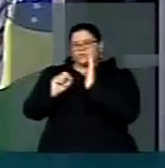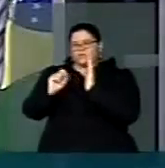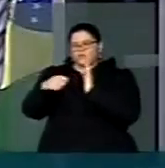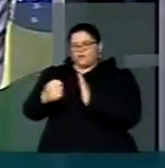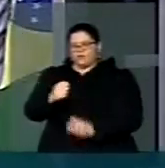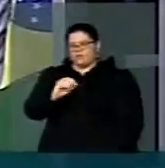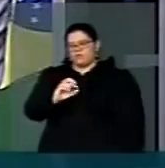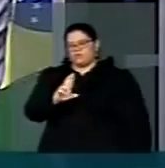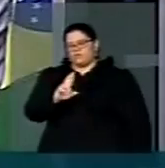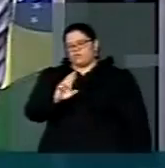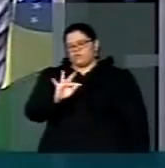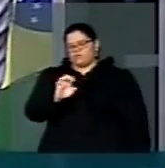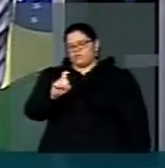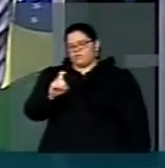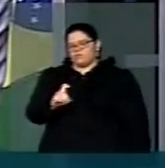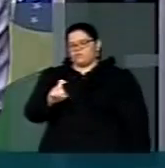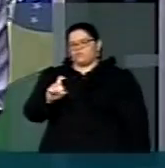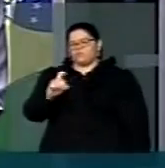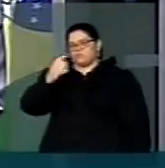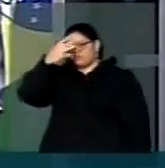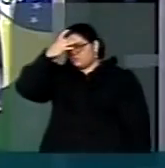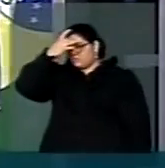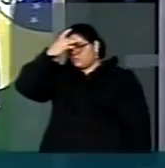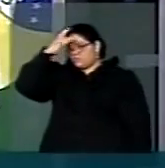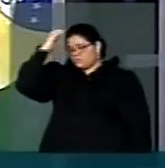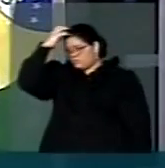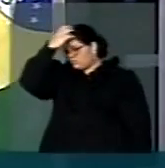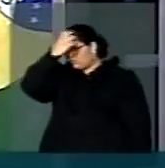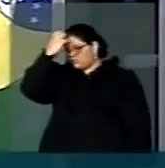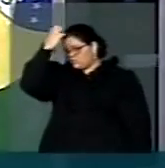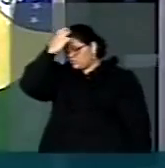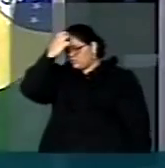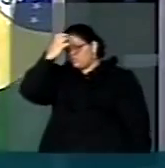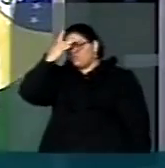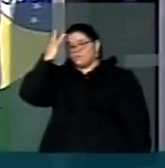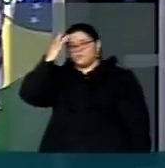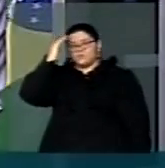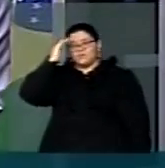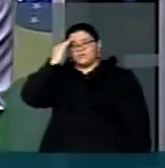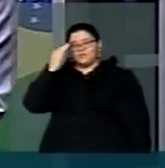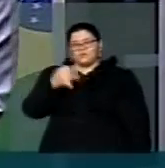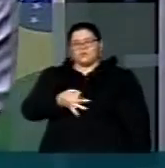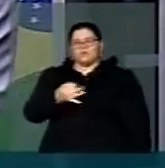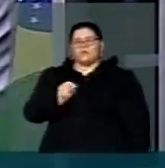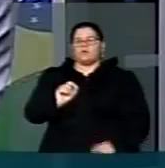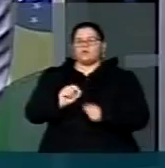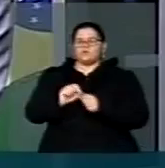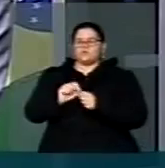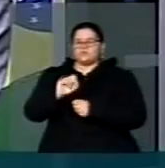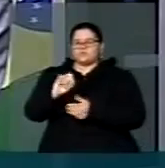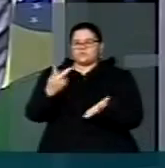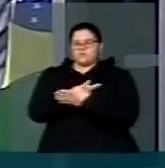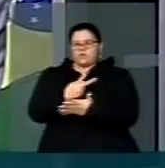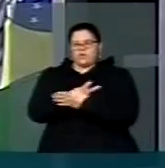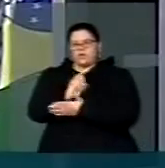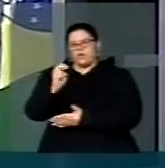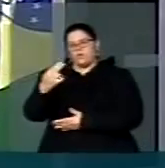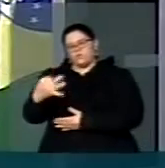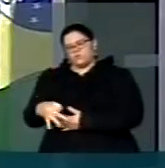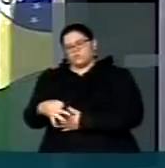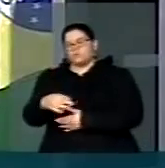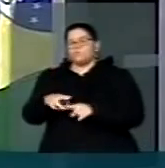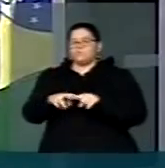córtex pré-frontal, a área responsável pelo autocontrole refinado. Não é por acaso que os adolescentes são